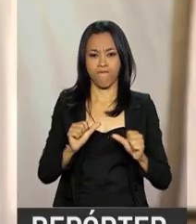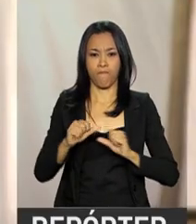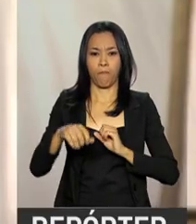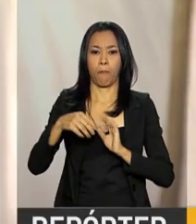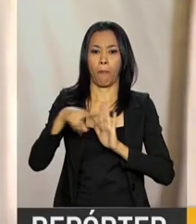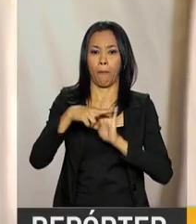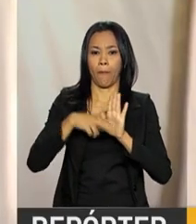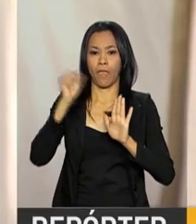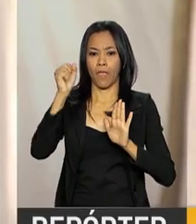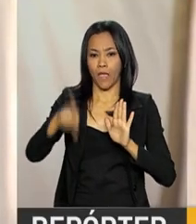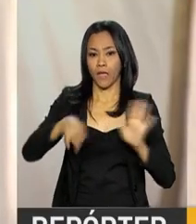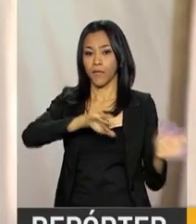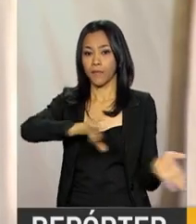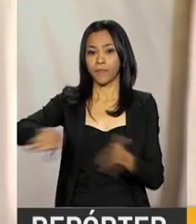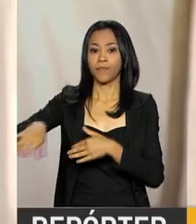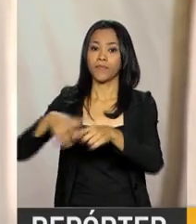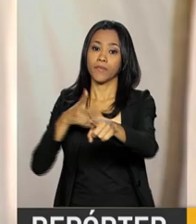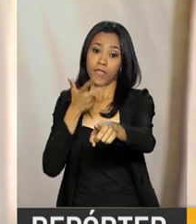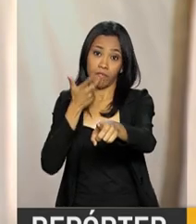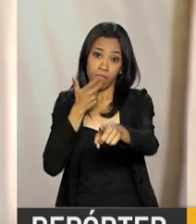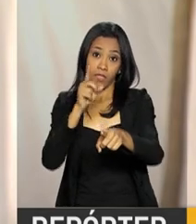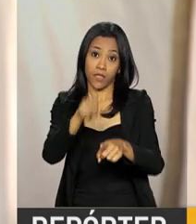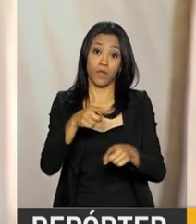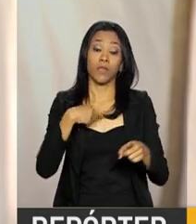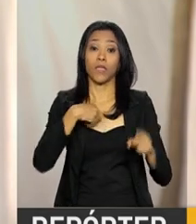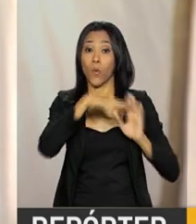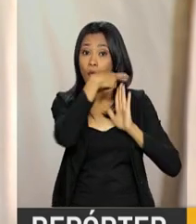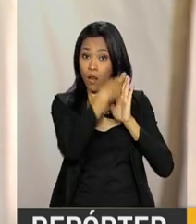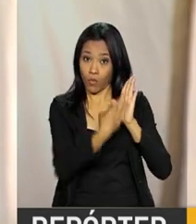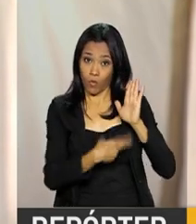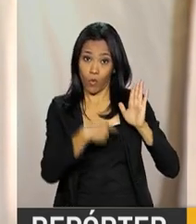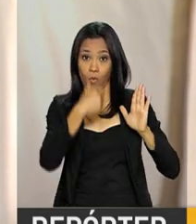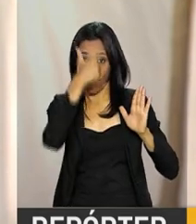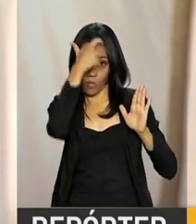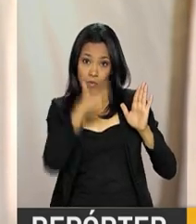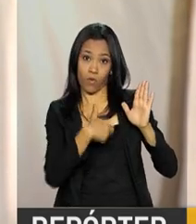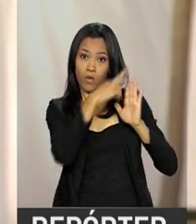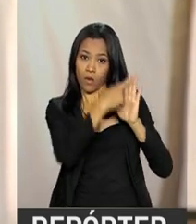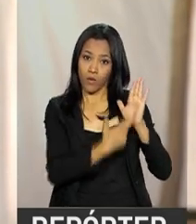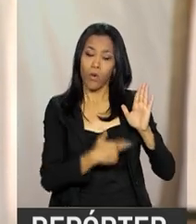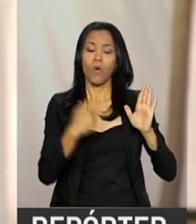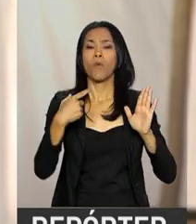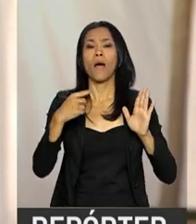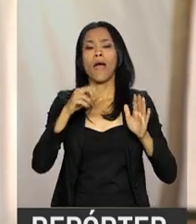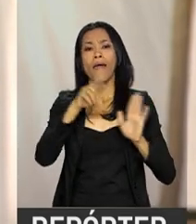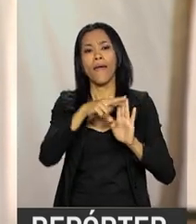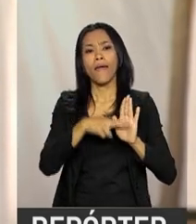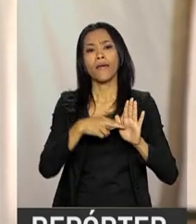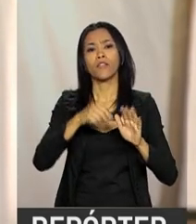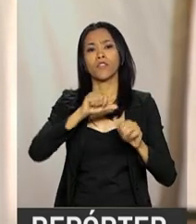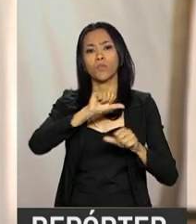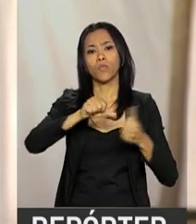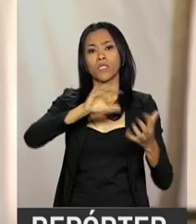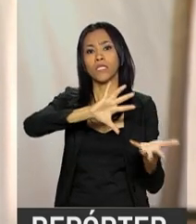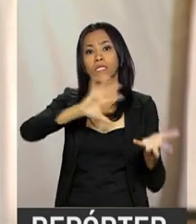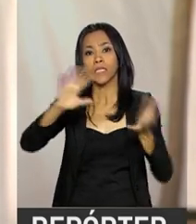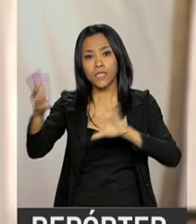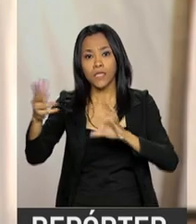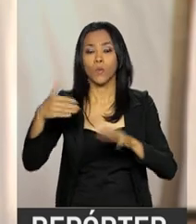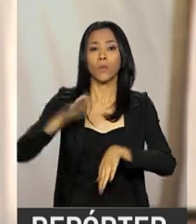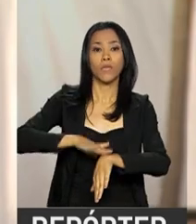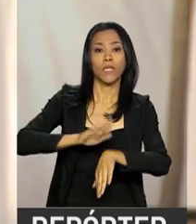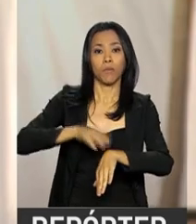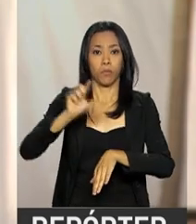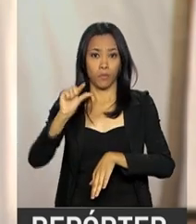meirelles o substitutivo apresentado pelo relator da reforma com mudanças nas regras de transição do tempo mínimo de contribuição e